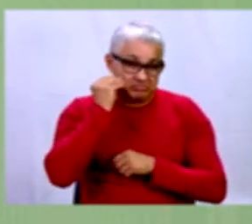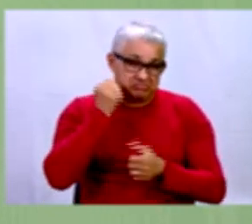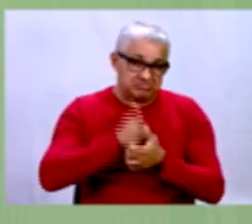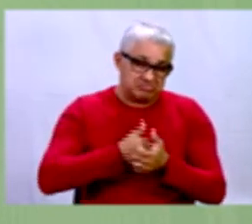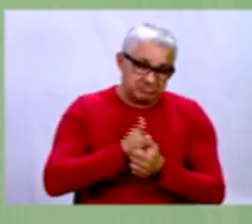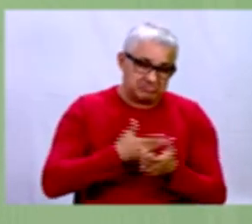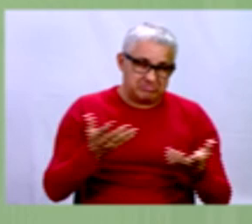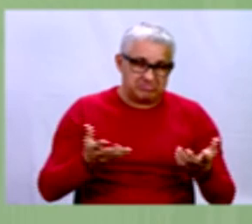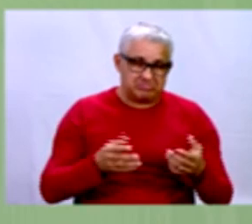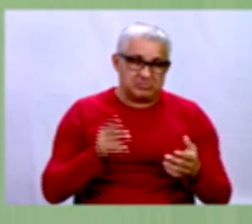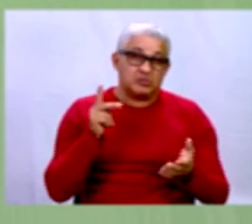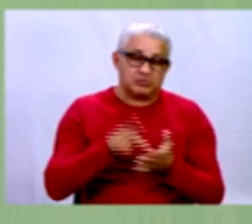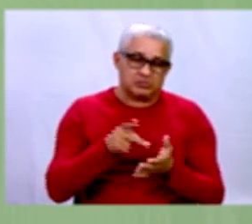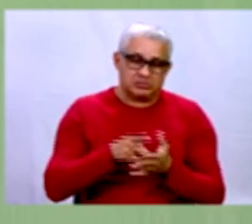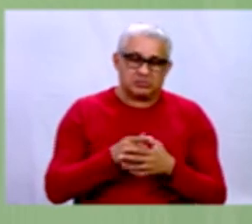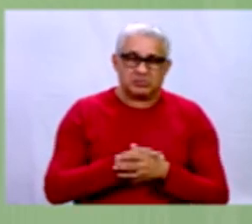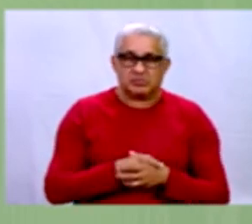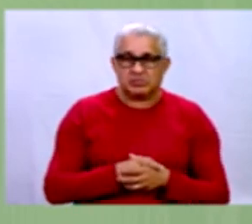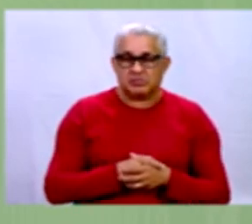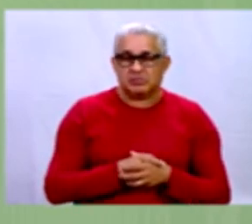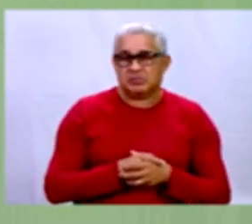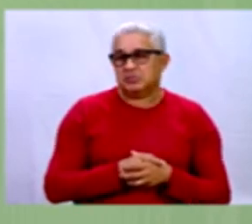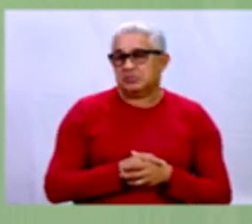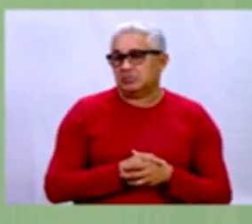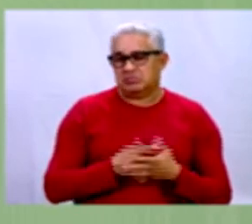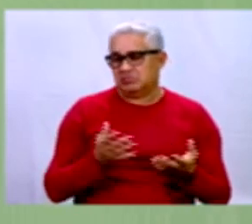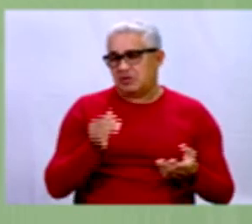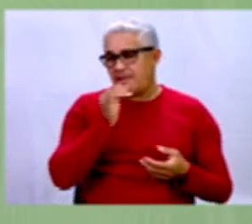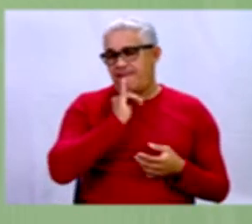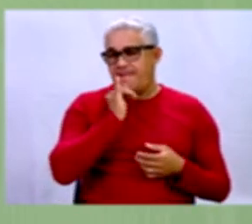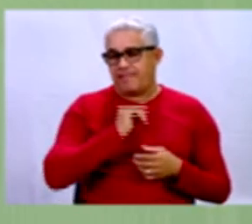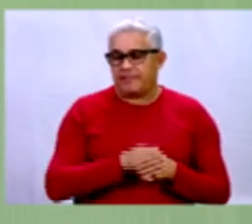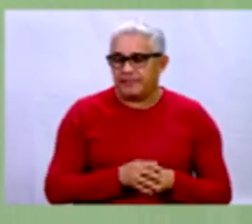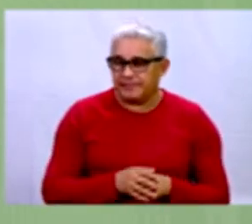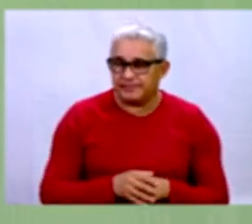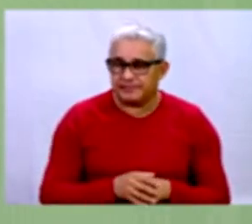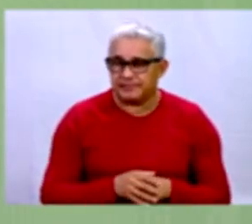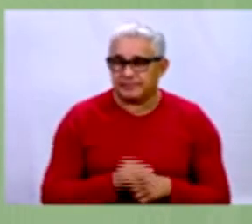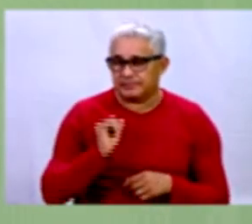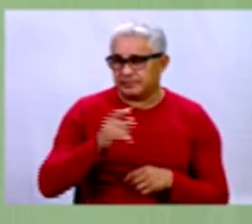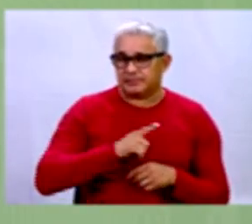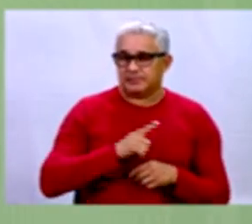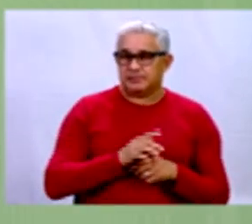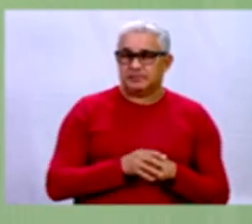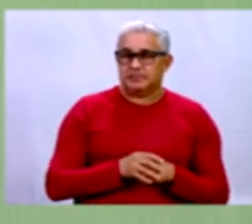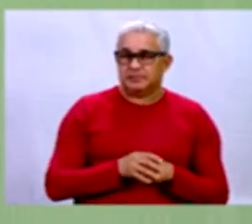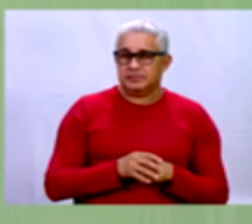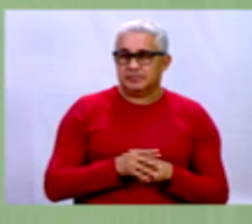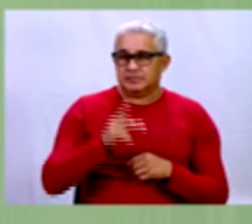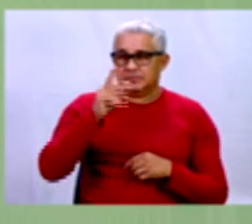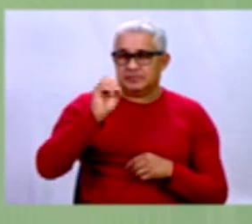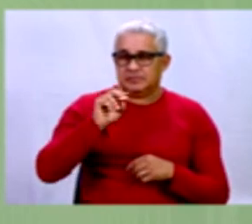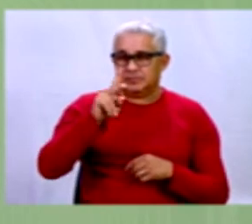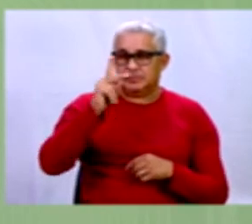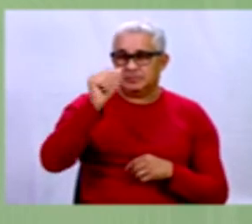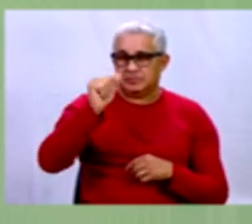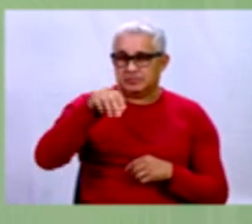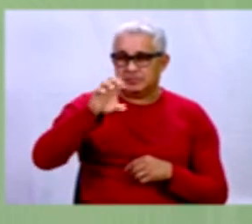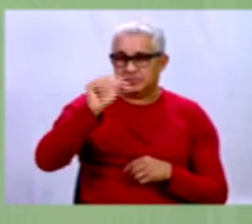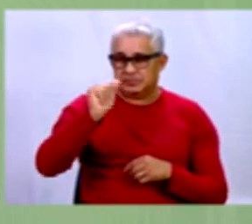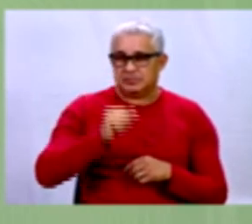taxa, vamos colocar na realidade, vamos pegar em um juros de, vamos colocar, se ele estivesse colocando na poupança, para estar rendendo